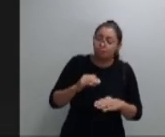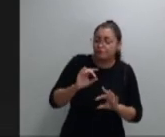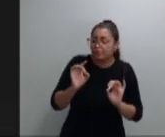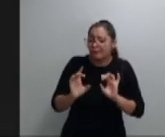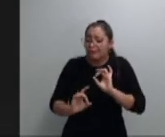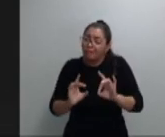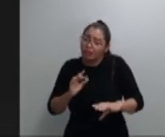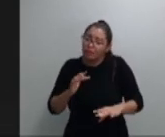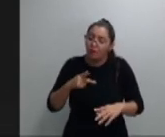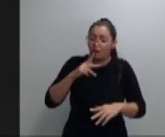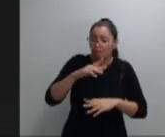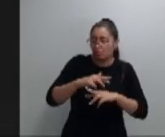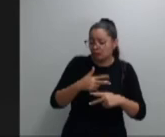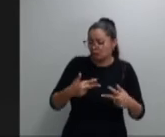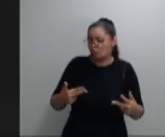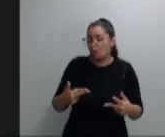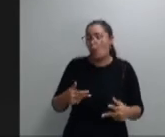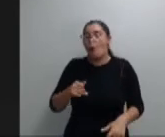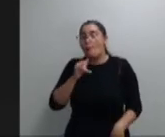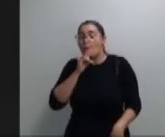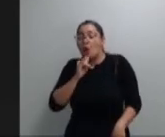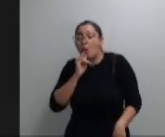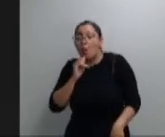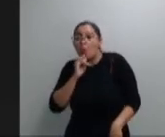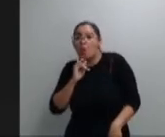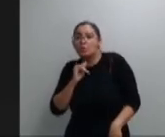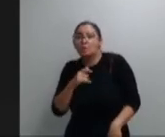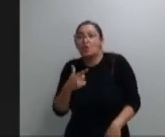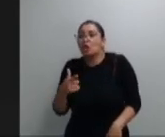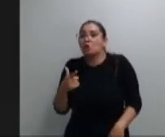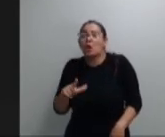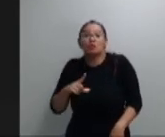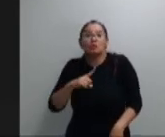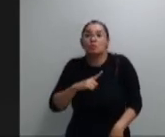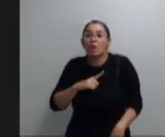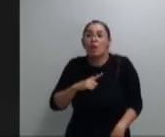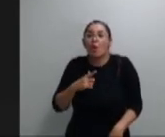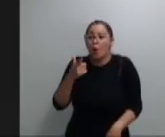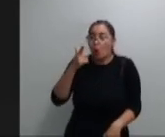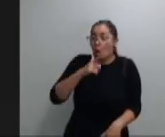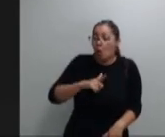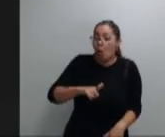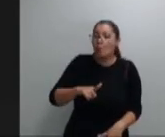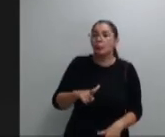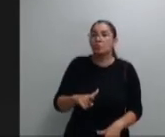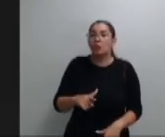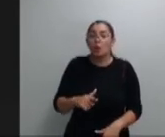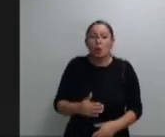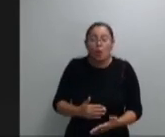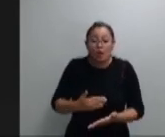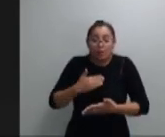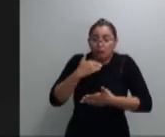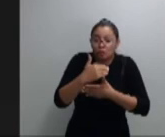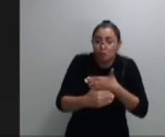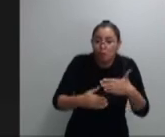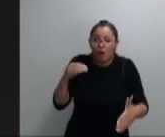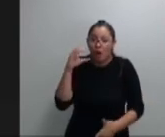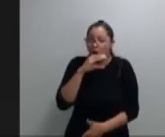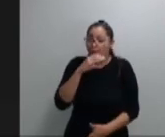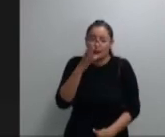ela mencionou por exemplo de não de não ter uma repercussão imediata nem iminente no Brasil